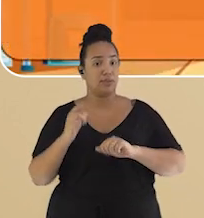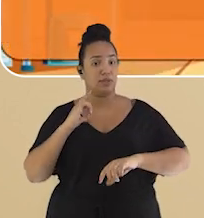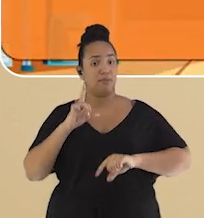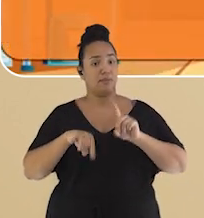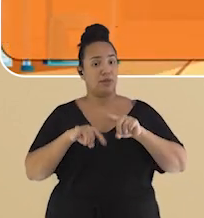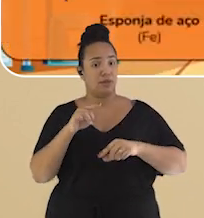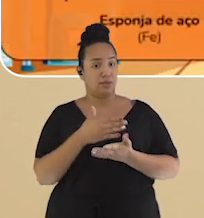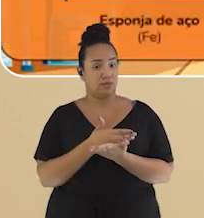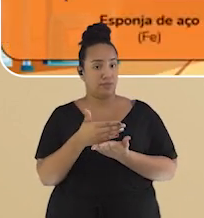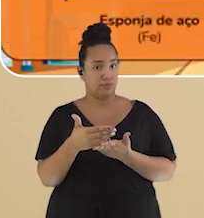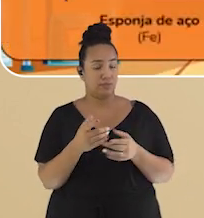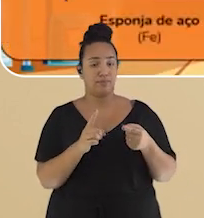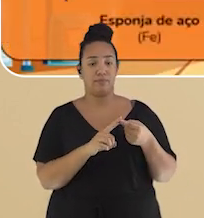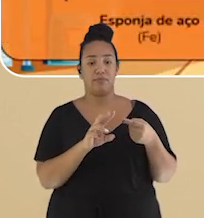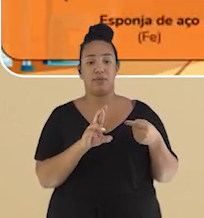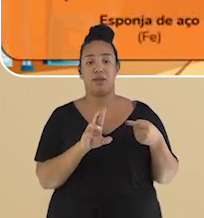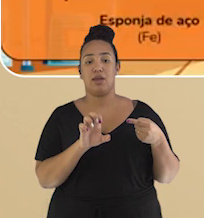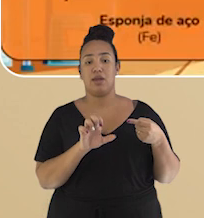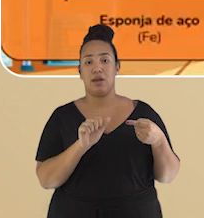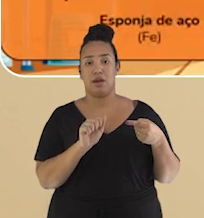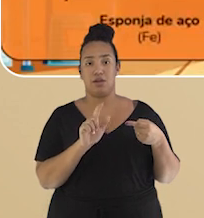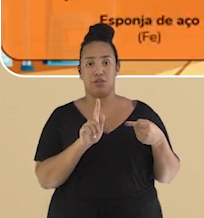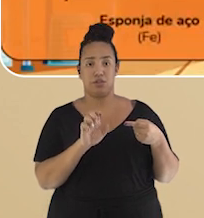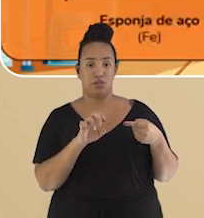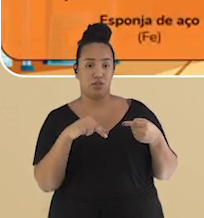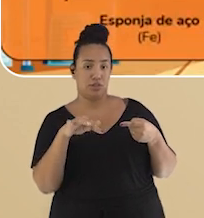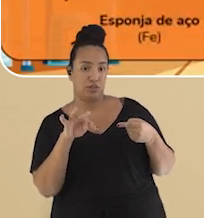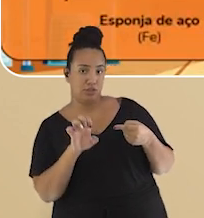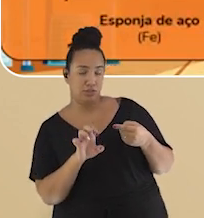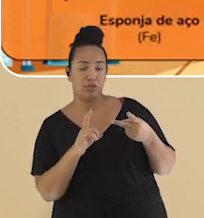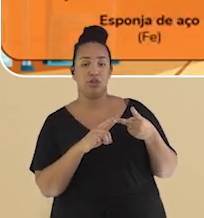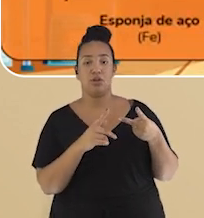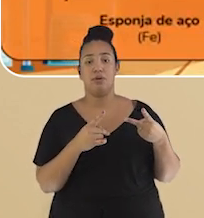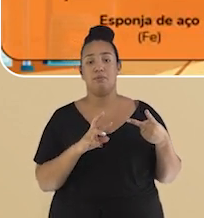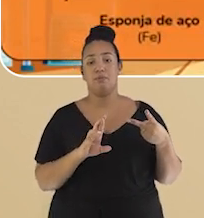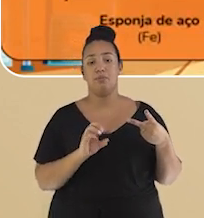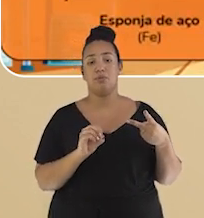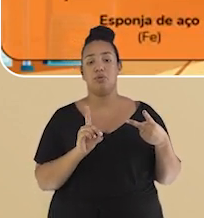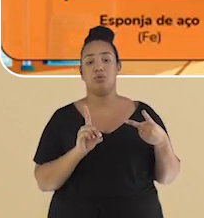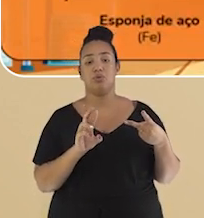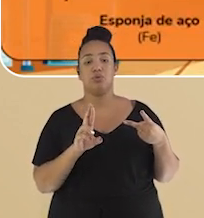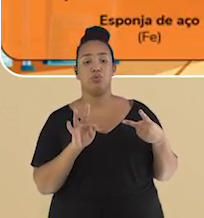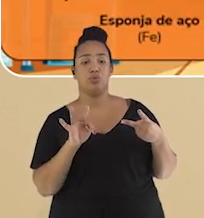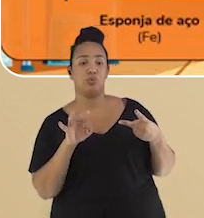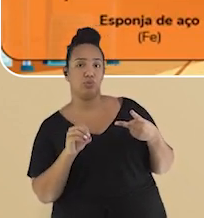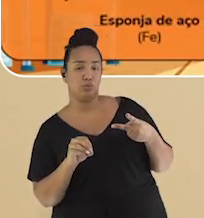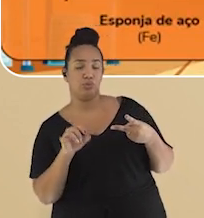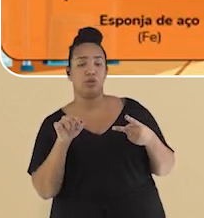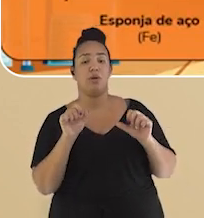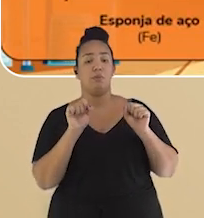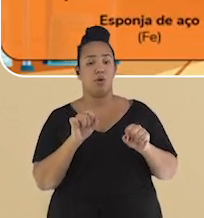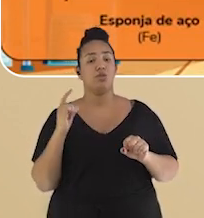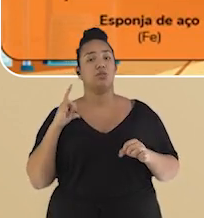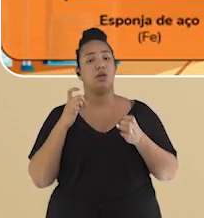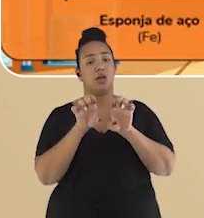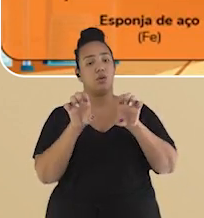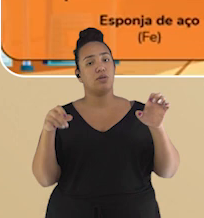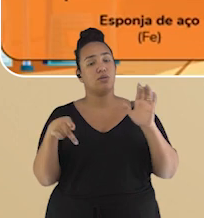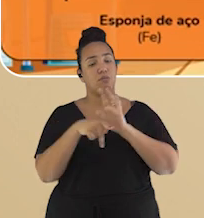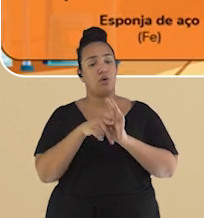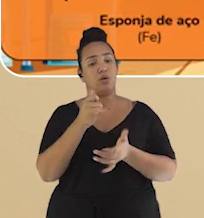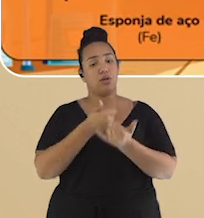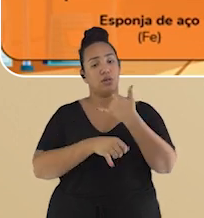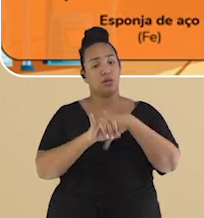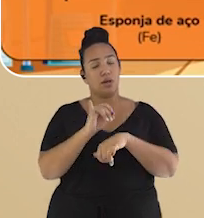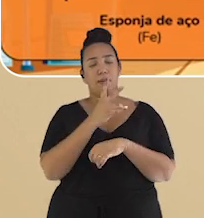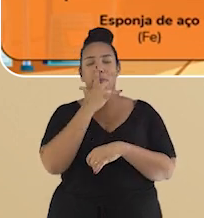reagentes, e os materiais finais, que são chamados de produtos. A reação química pode ser representada representada por uma equação química, que se assemelha a